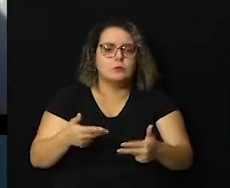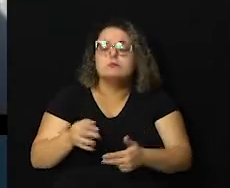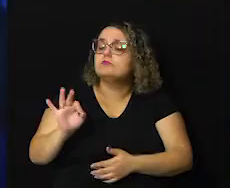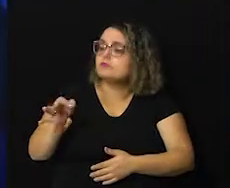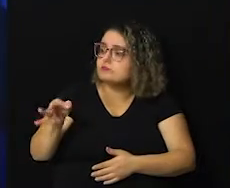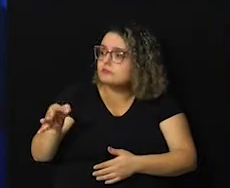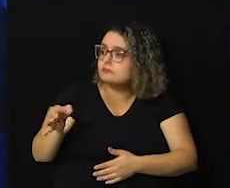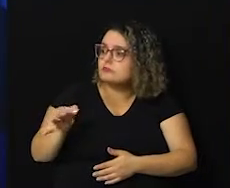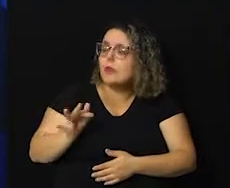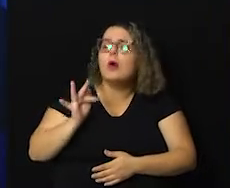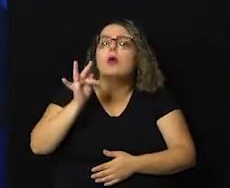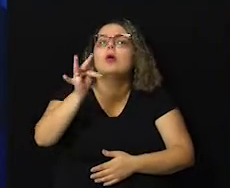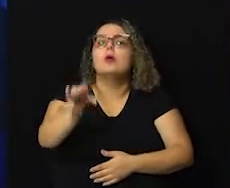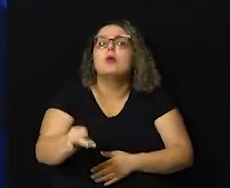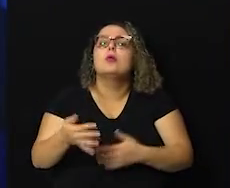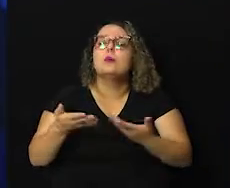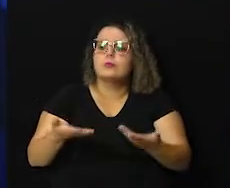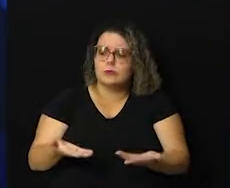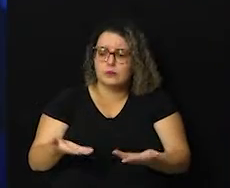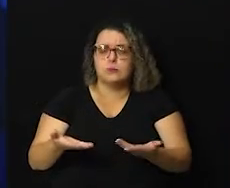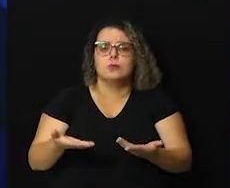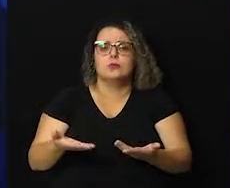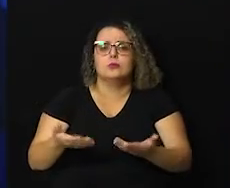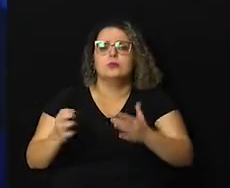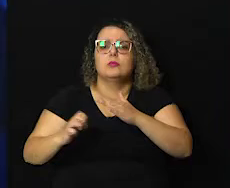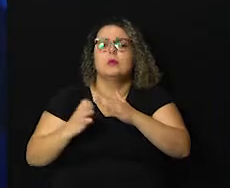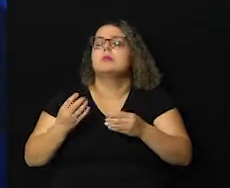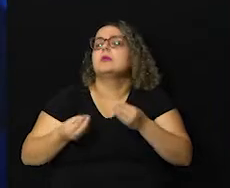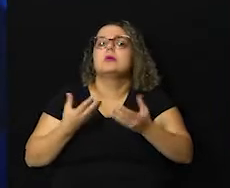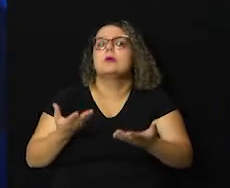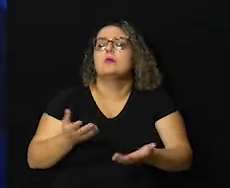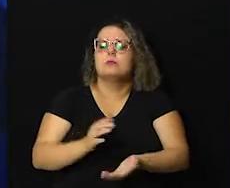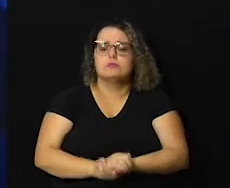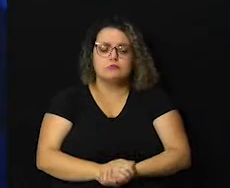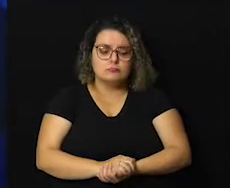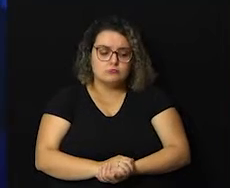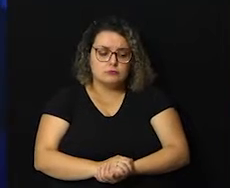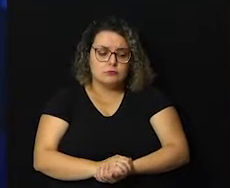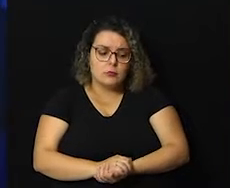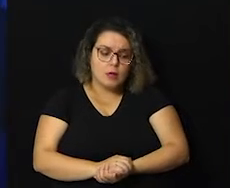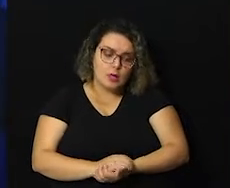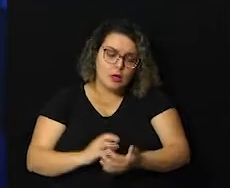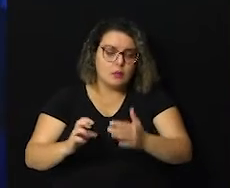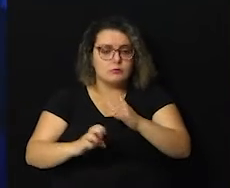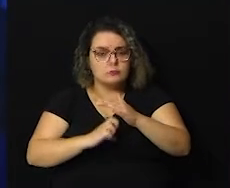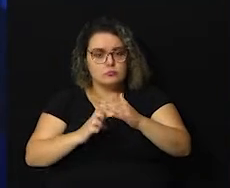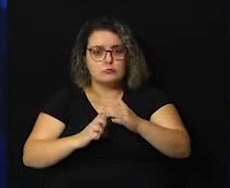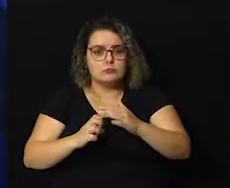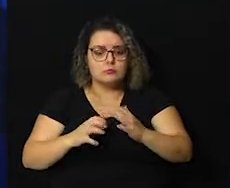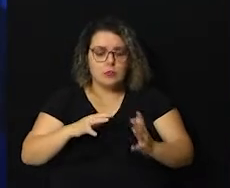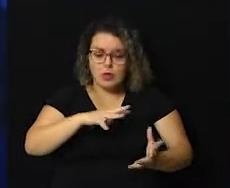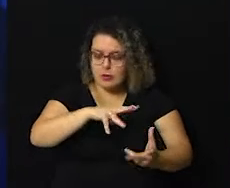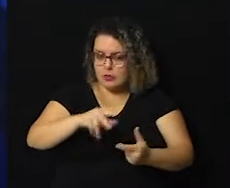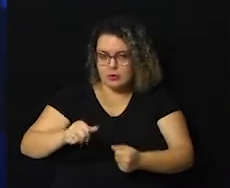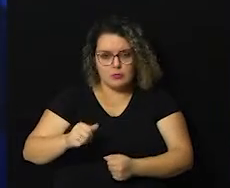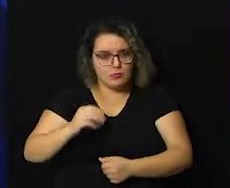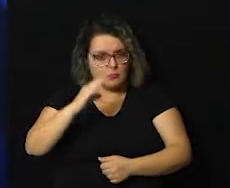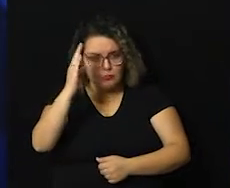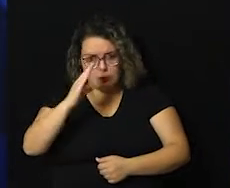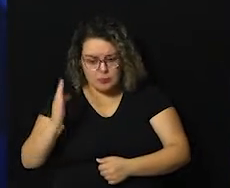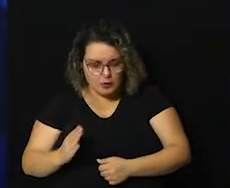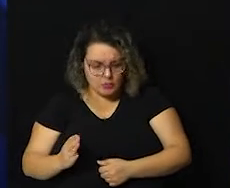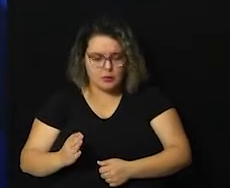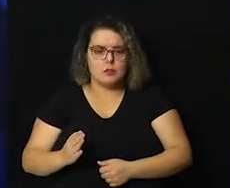fazer qualquer coisa correto e o futuro da um cômodo e a tendência da um combo ela tirar nível